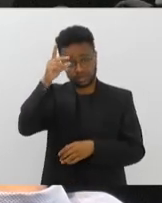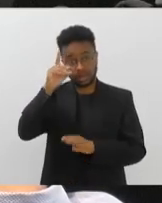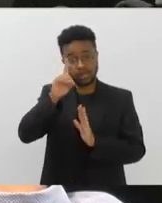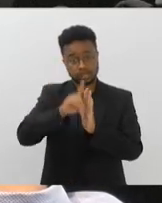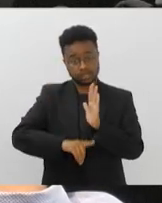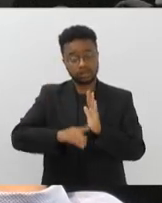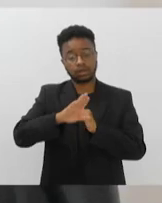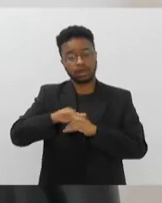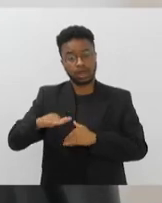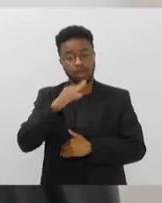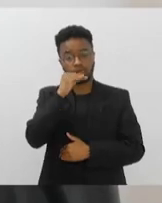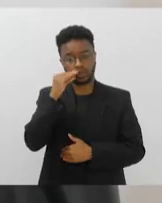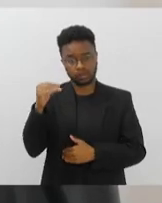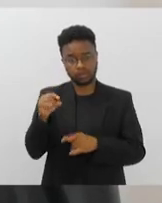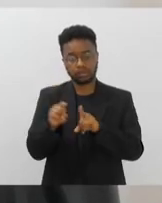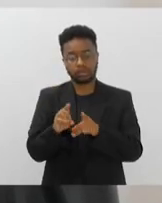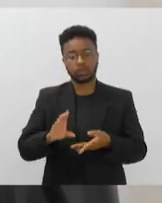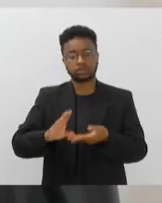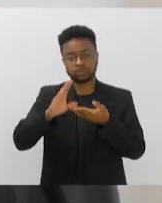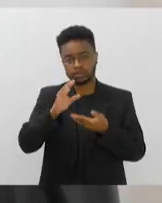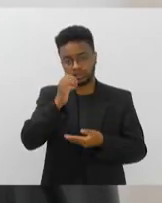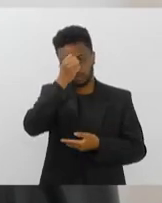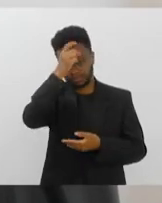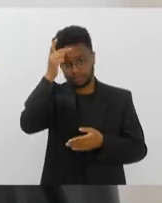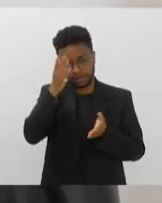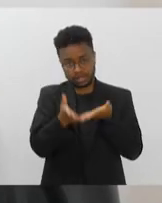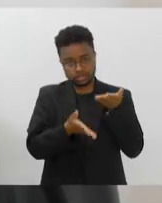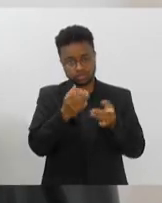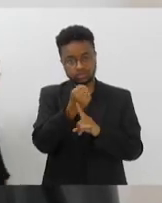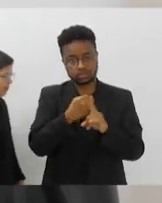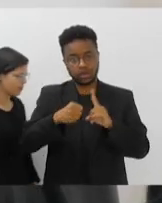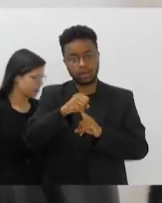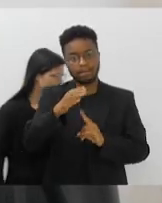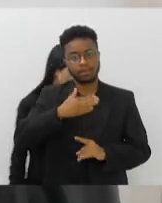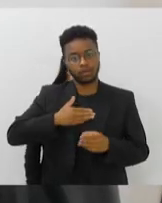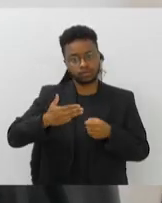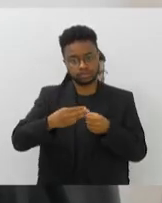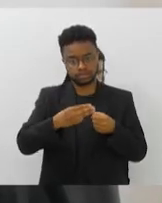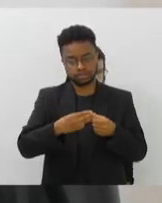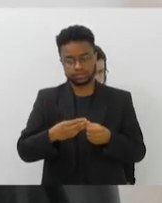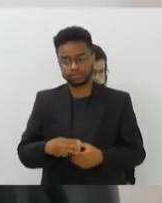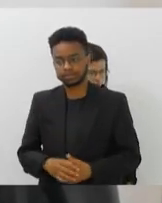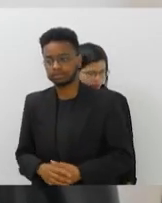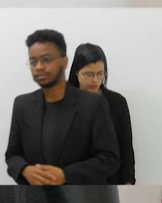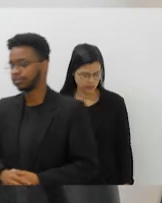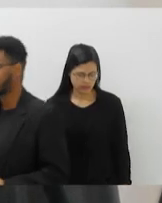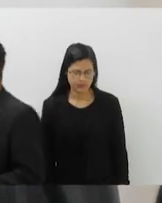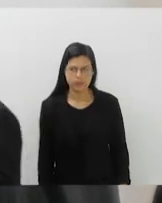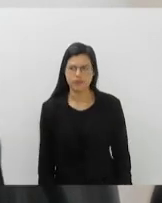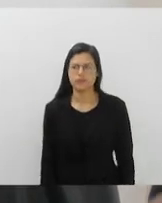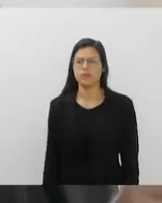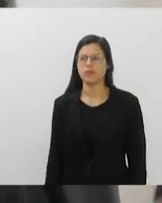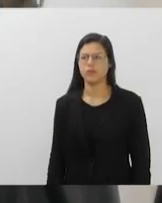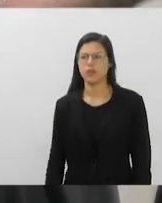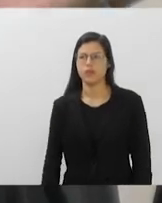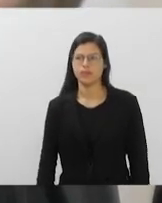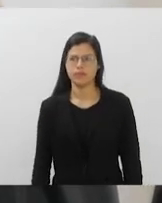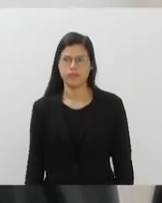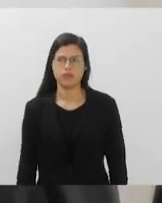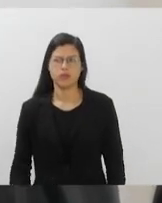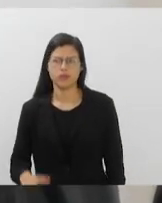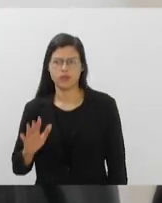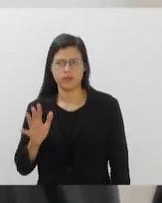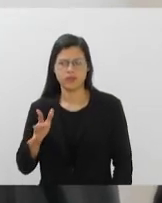adolescente e também do Conselho Municipal de assistência social do meu Município e por acaso já vi o